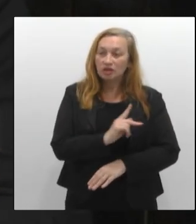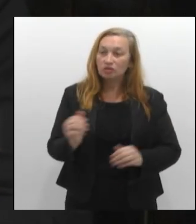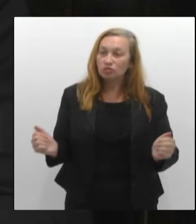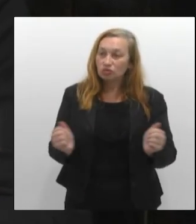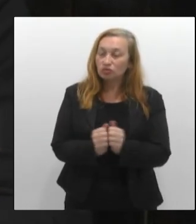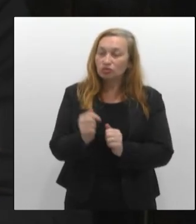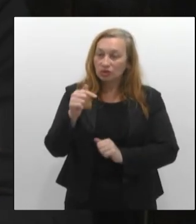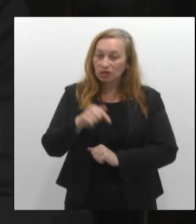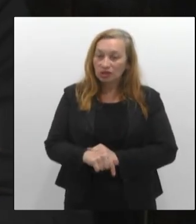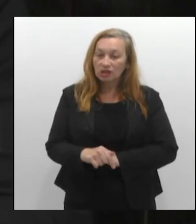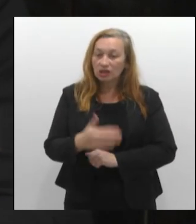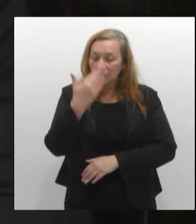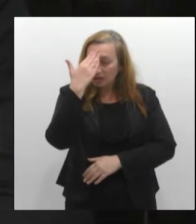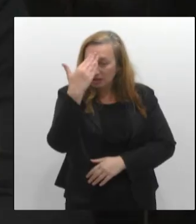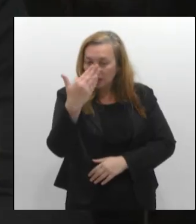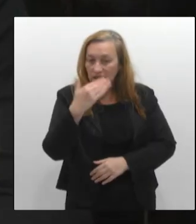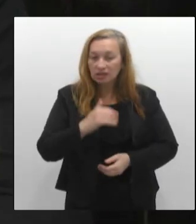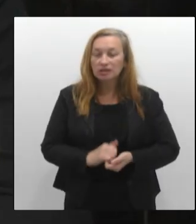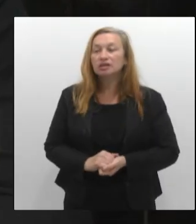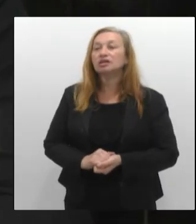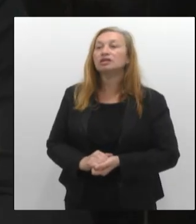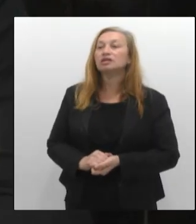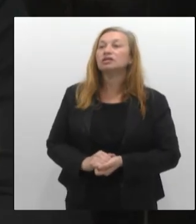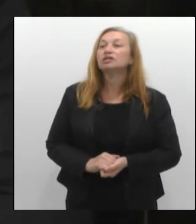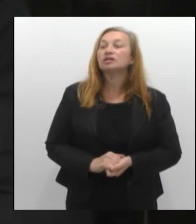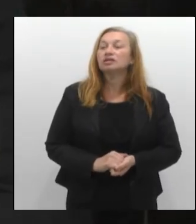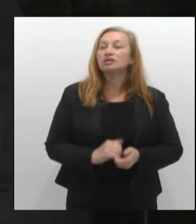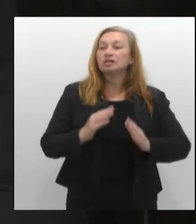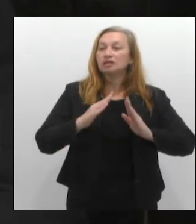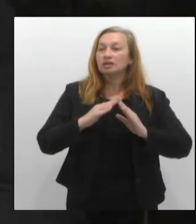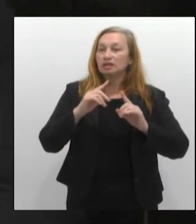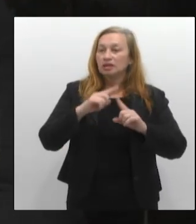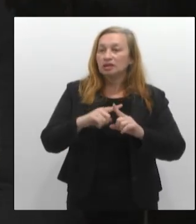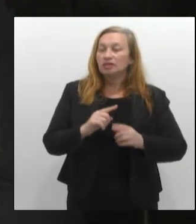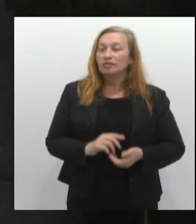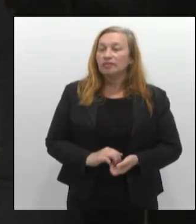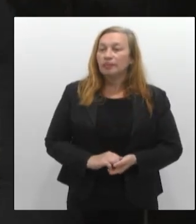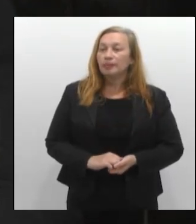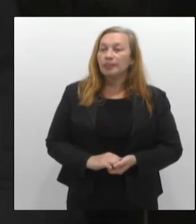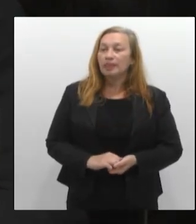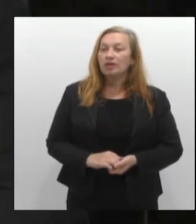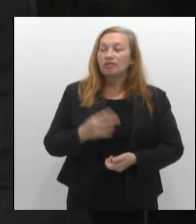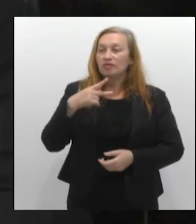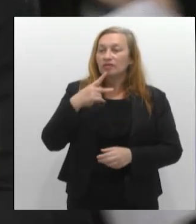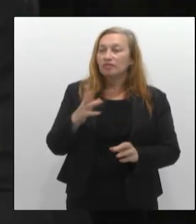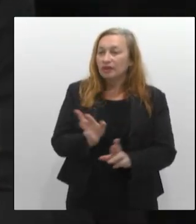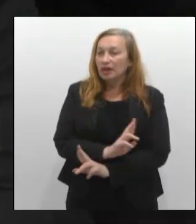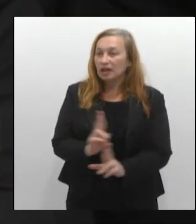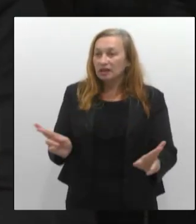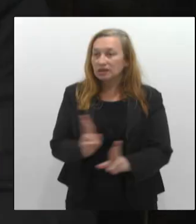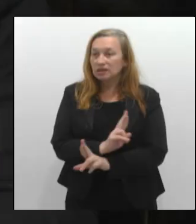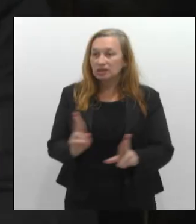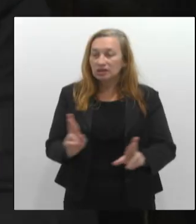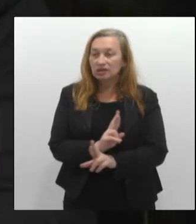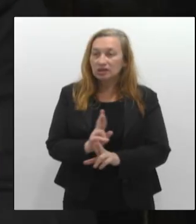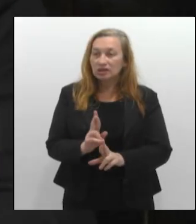unidade no episcopado aqui em nossa arquidiocese. Falava-se agora há pouco com relação ao arquivo. Dom Iance é bispo